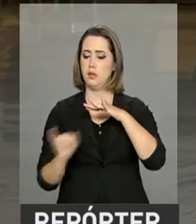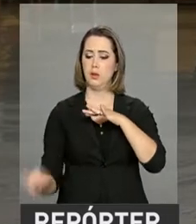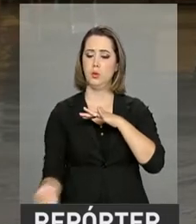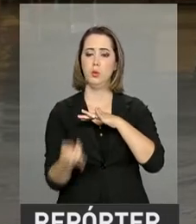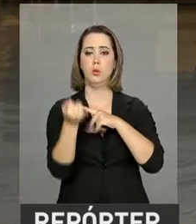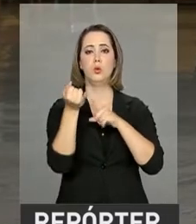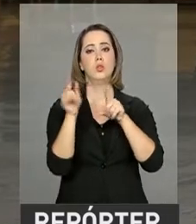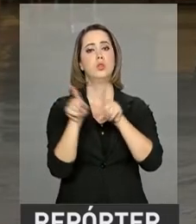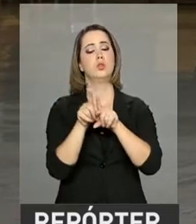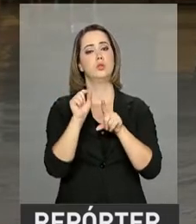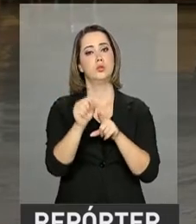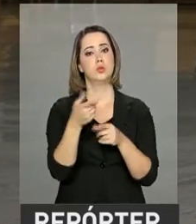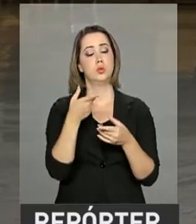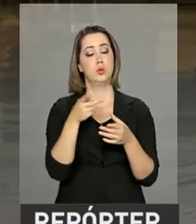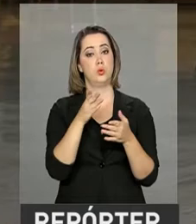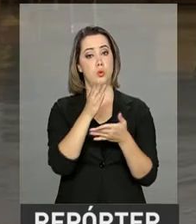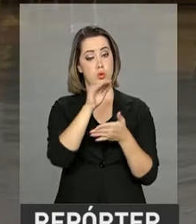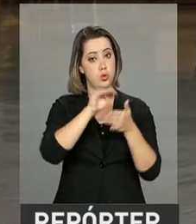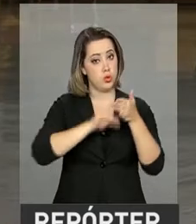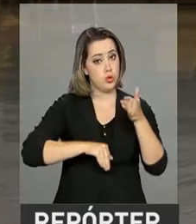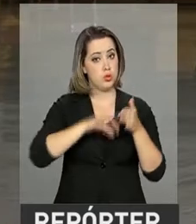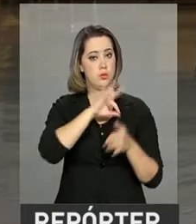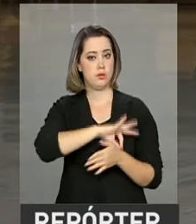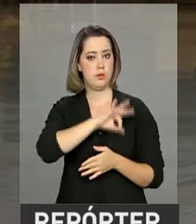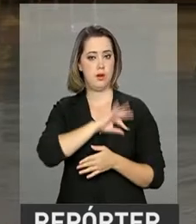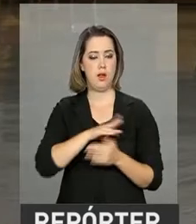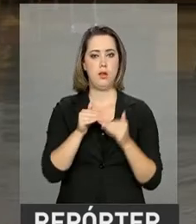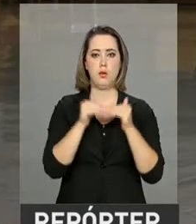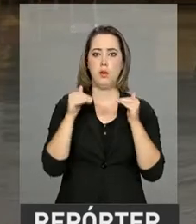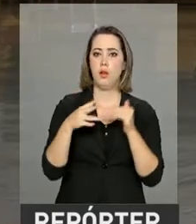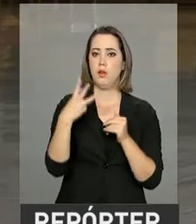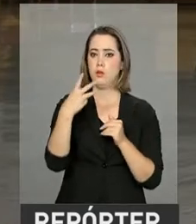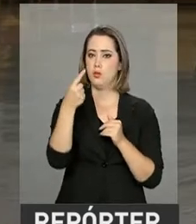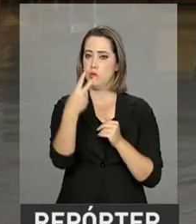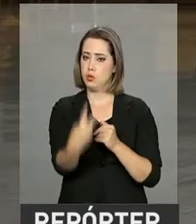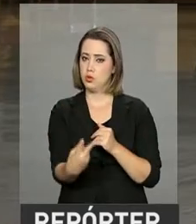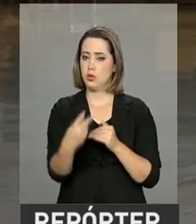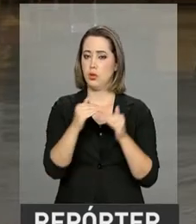na modalidade crédito consignado caiu de 32% para